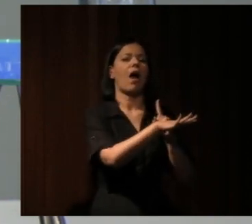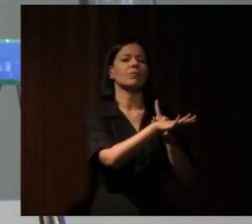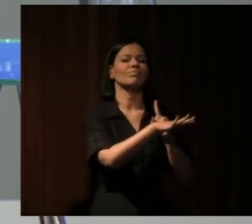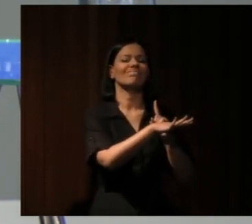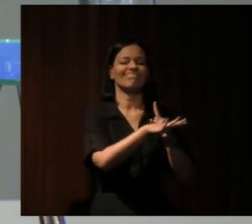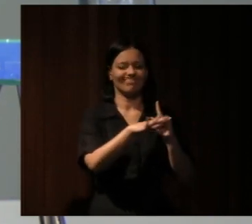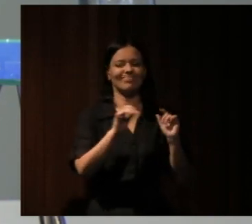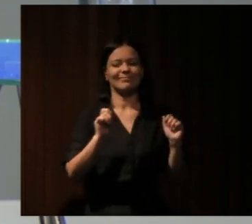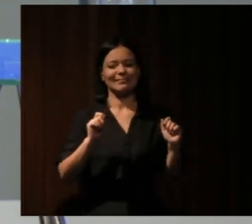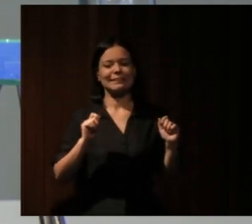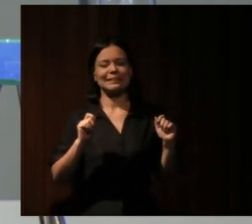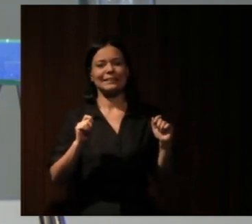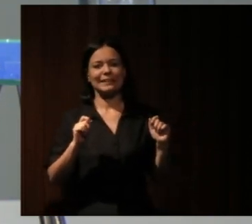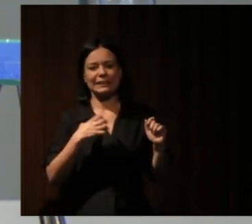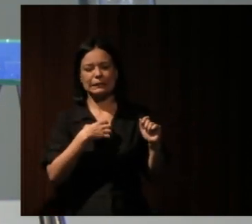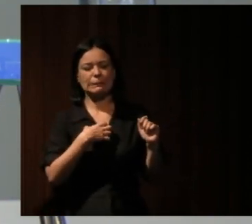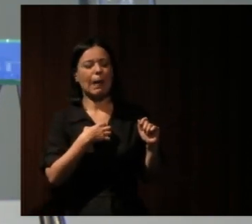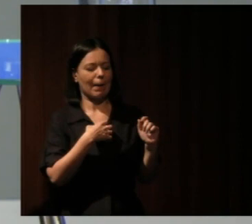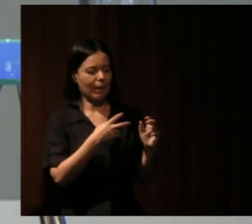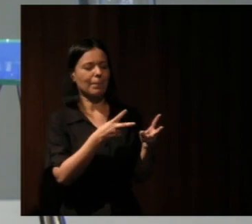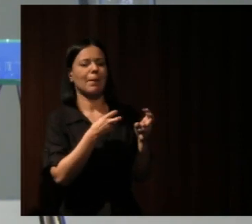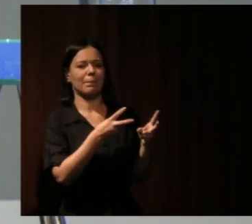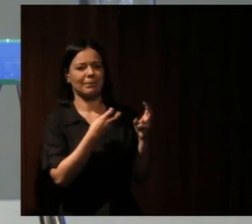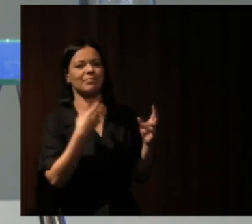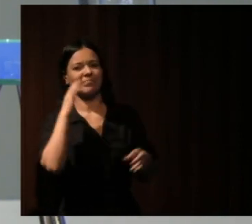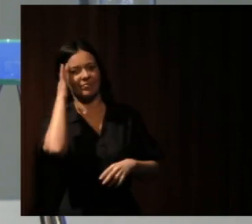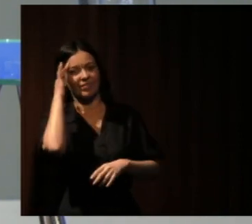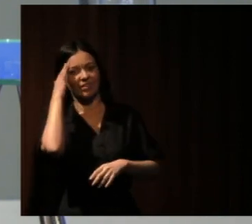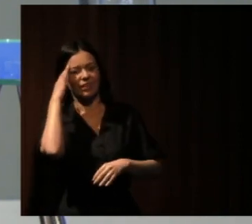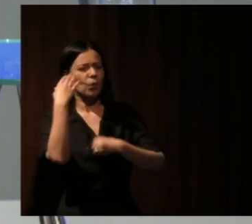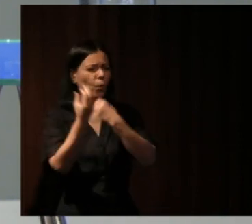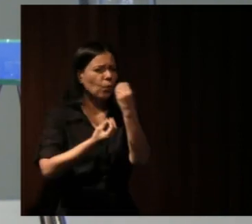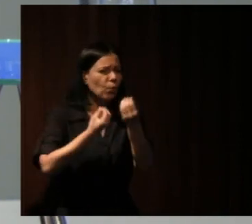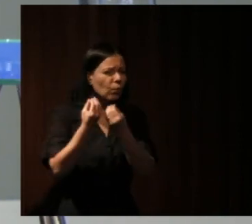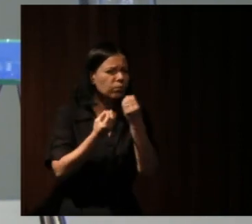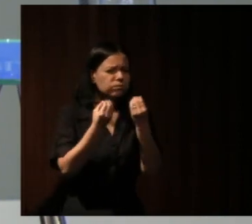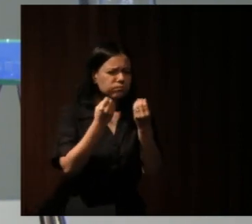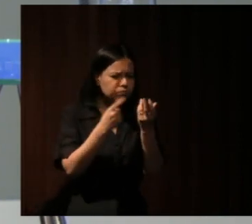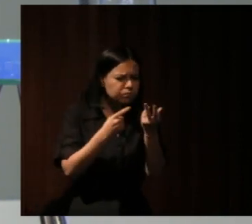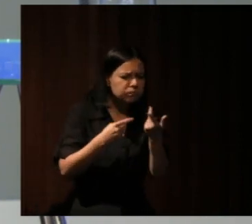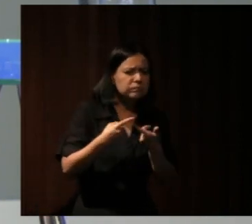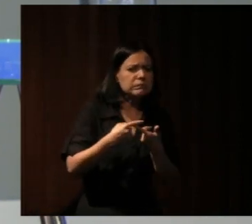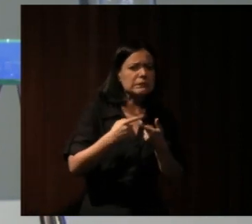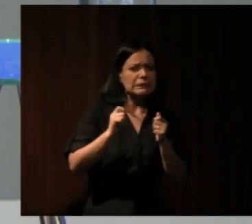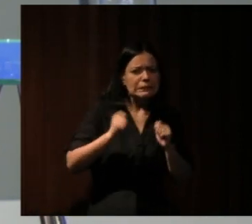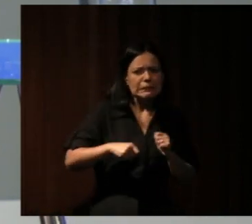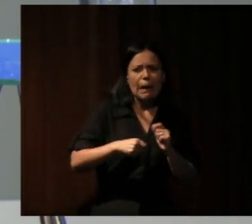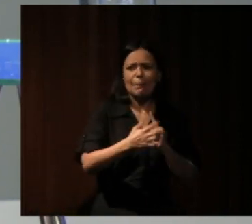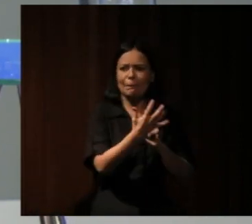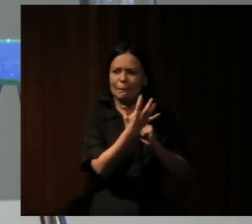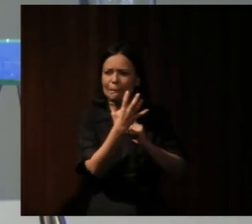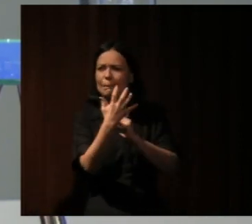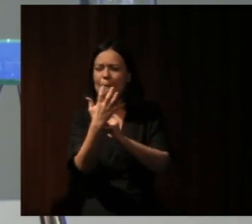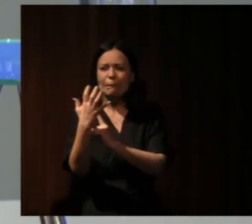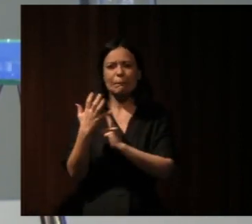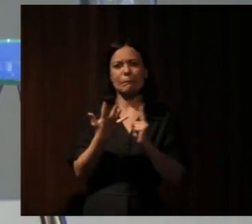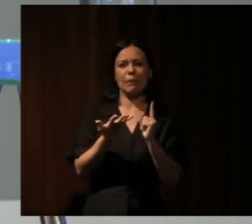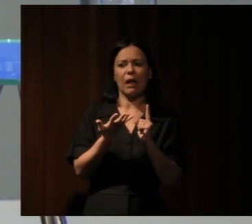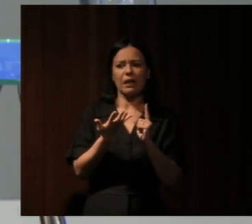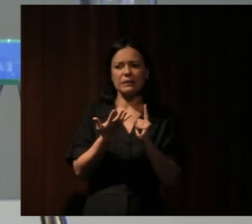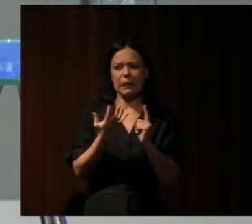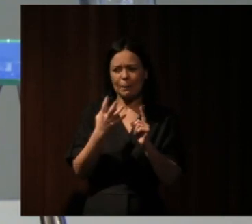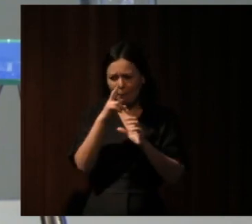tá indo e quais que são e os elementos que compõem esse essa tendência de de eh